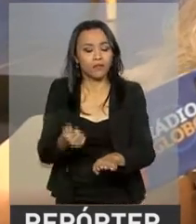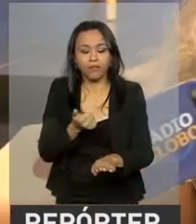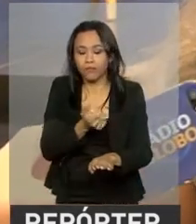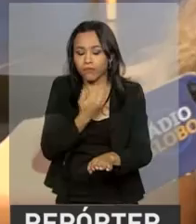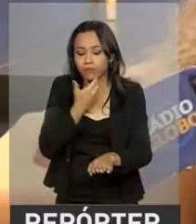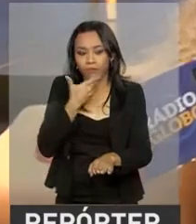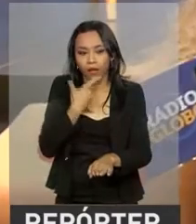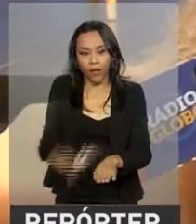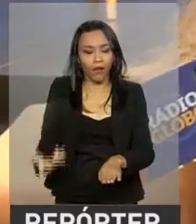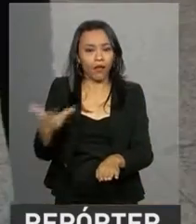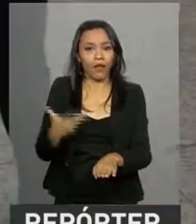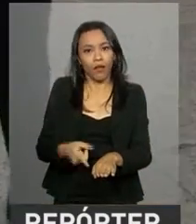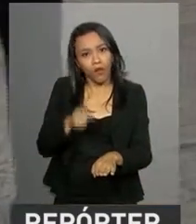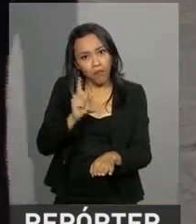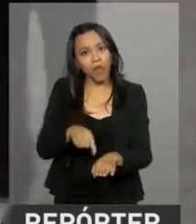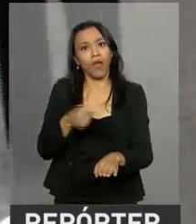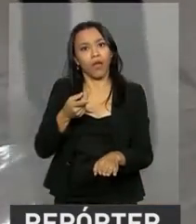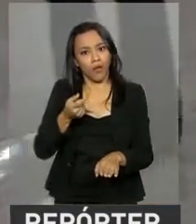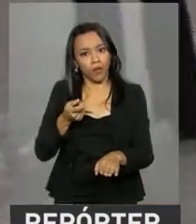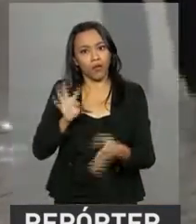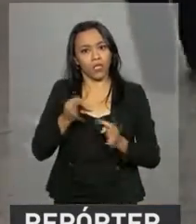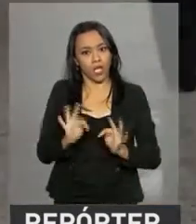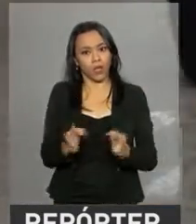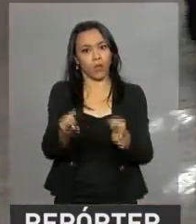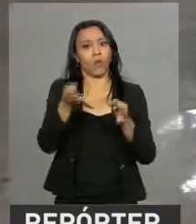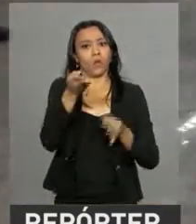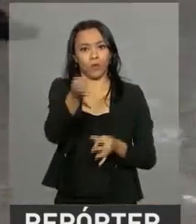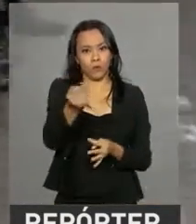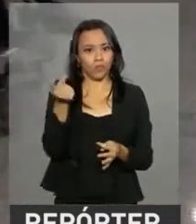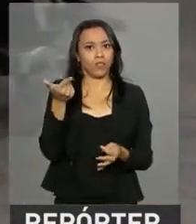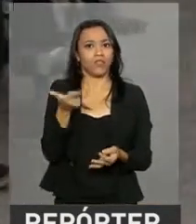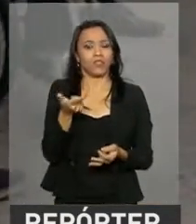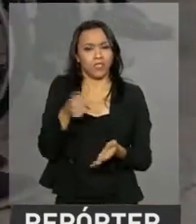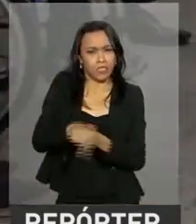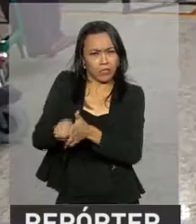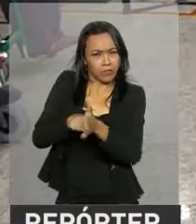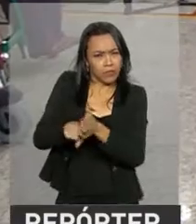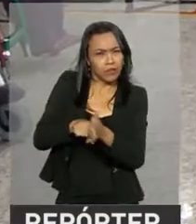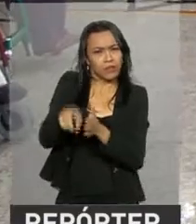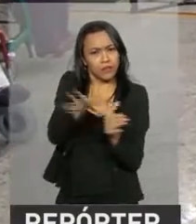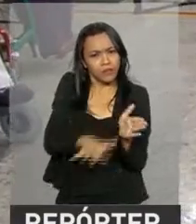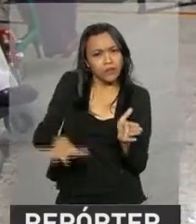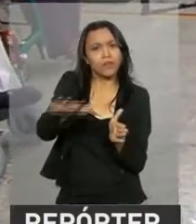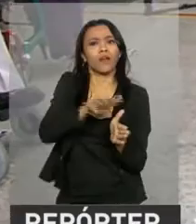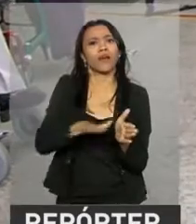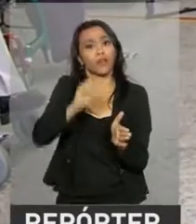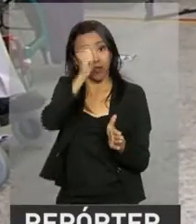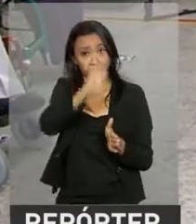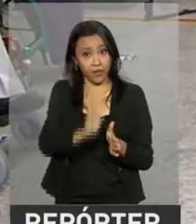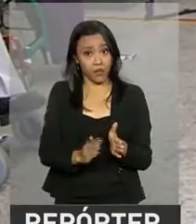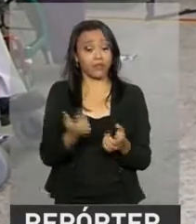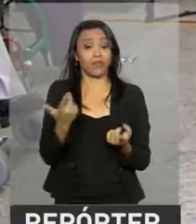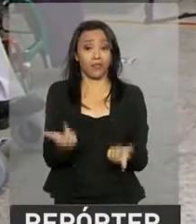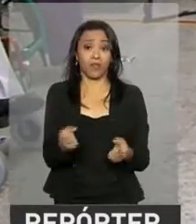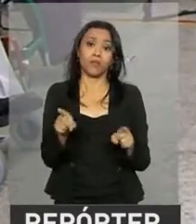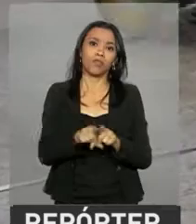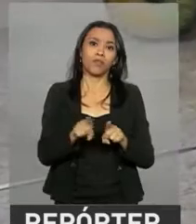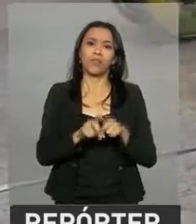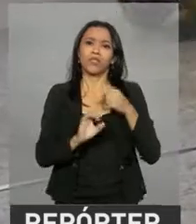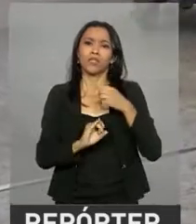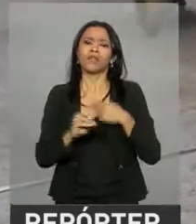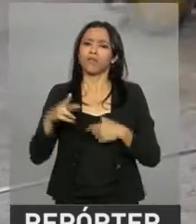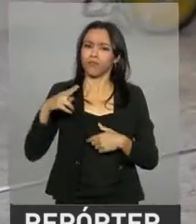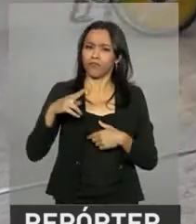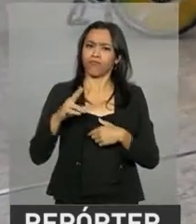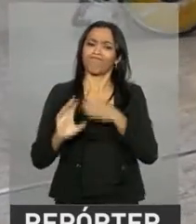coisas desse tipo são os avanços, né? São as inovações desses investimentos em pesquisas que o Brasil e instituições